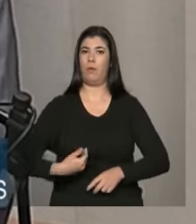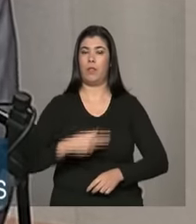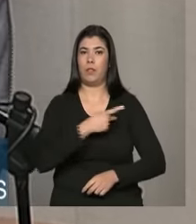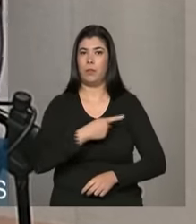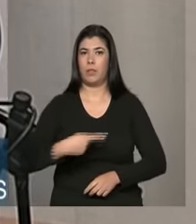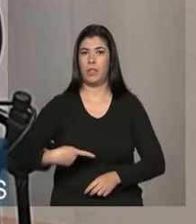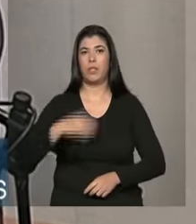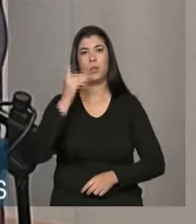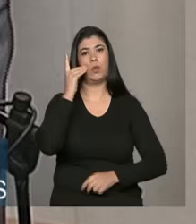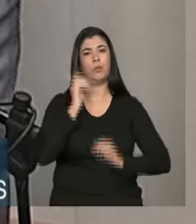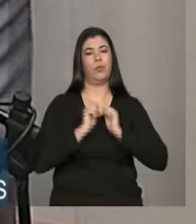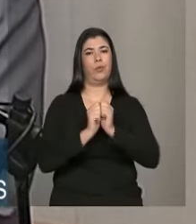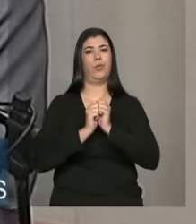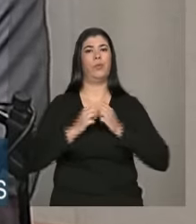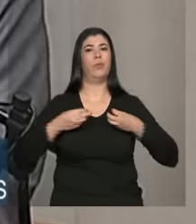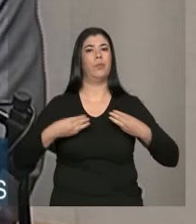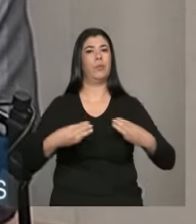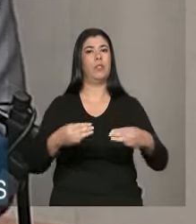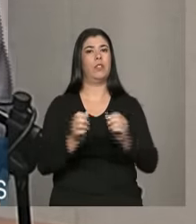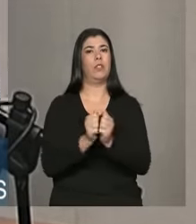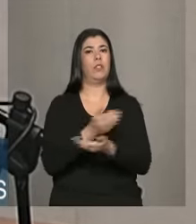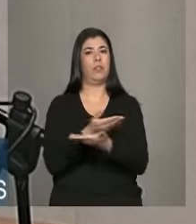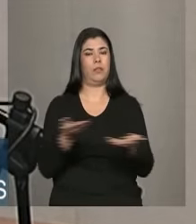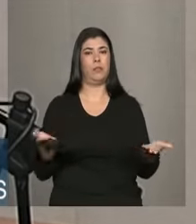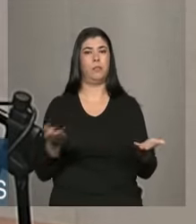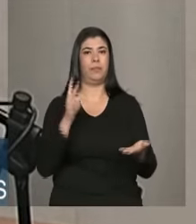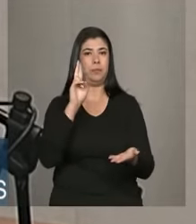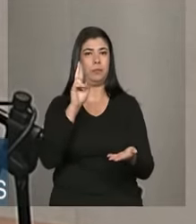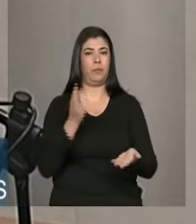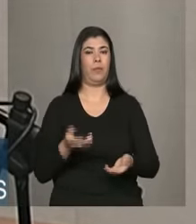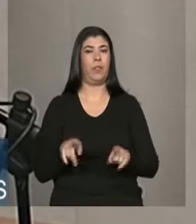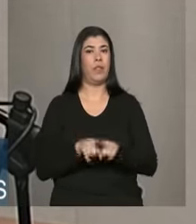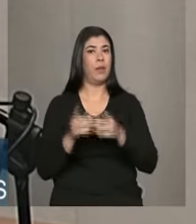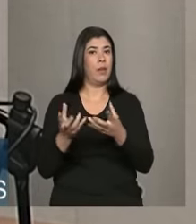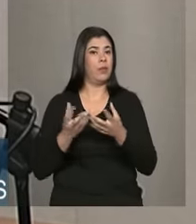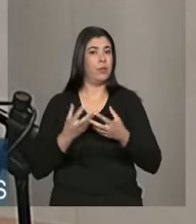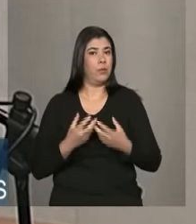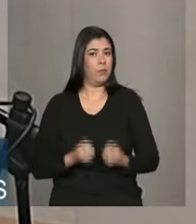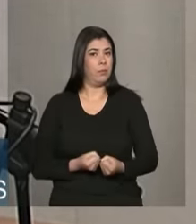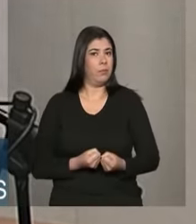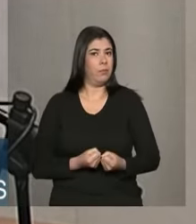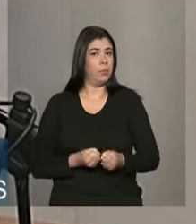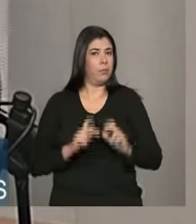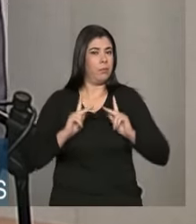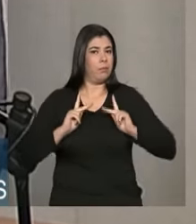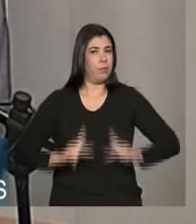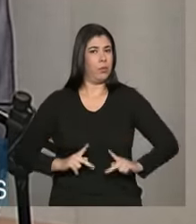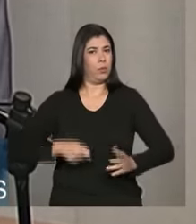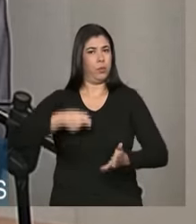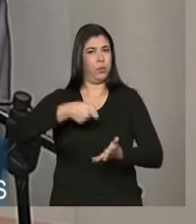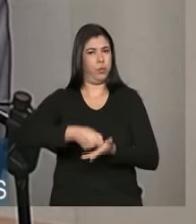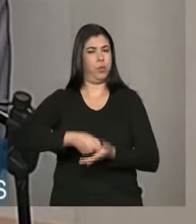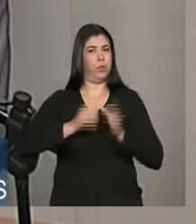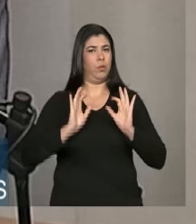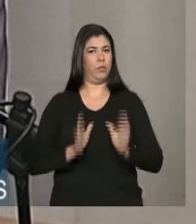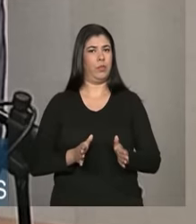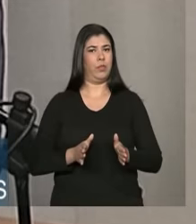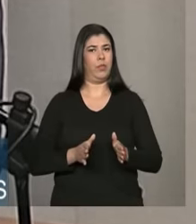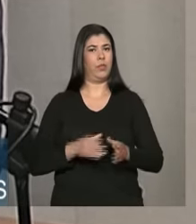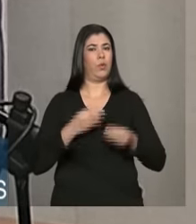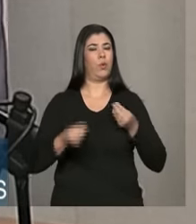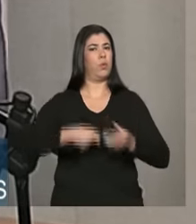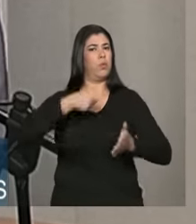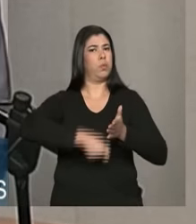através dos Ministérios que estão aqui assumir uma postura muito clara muito firme na busca de